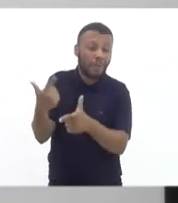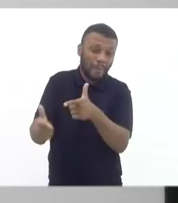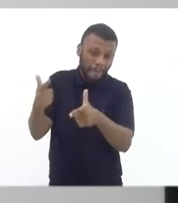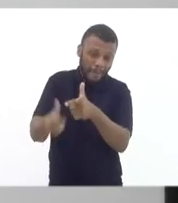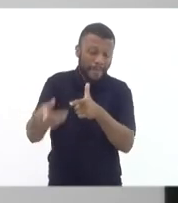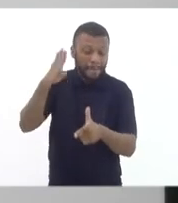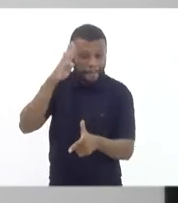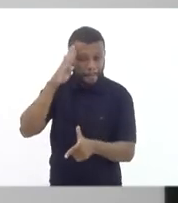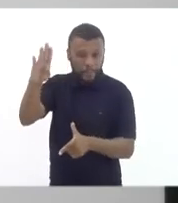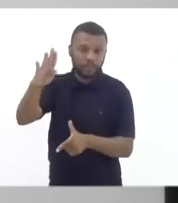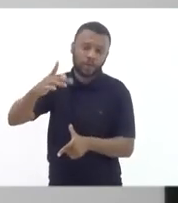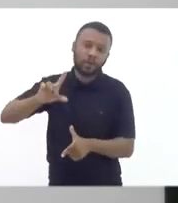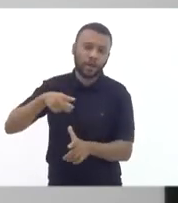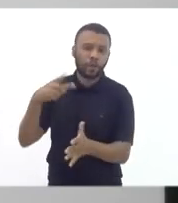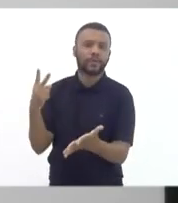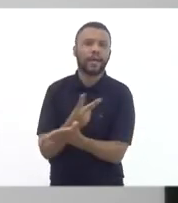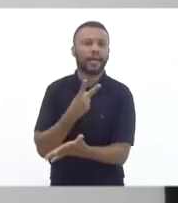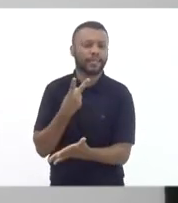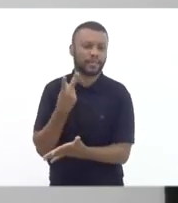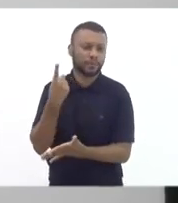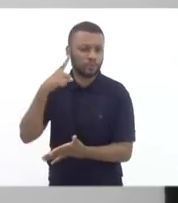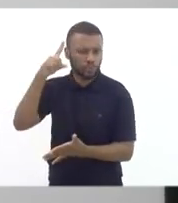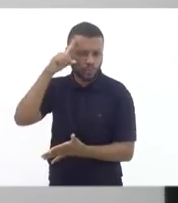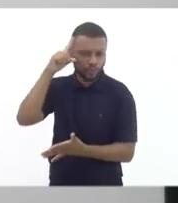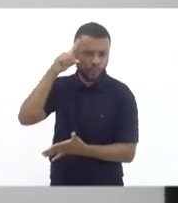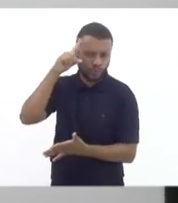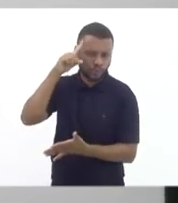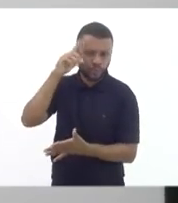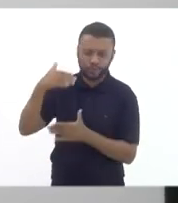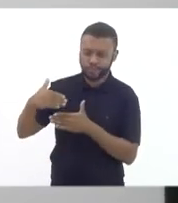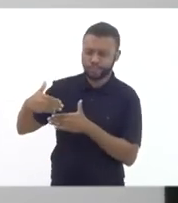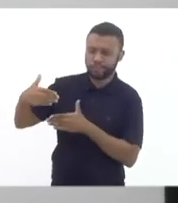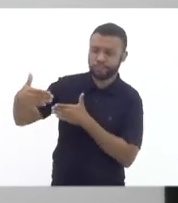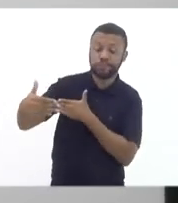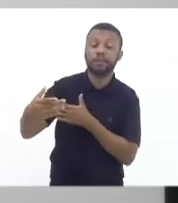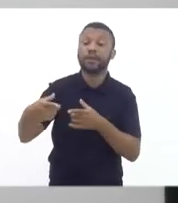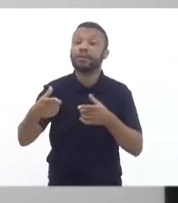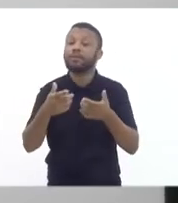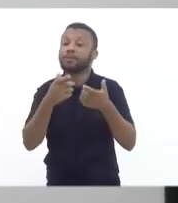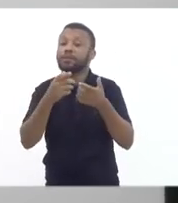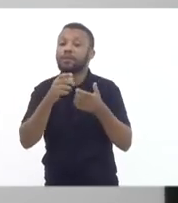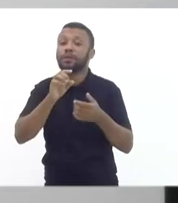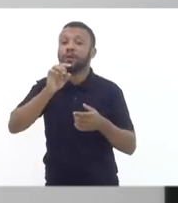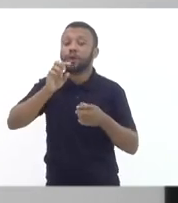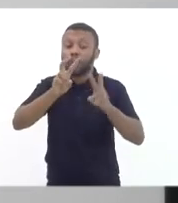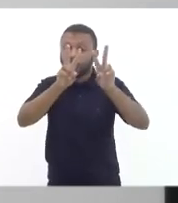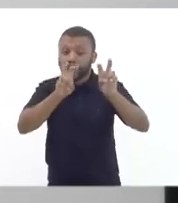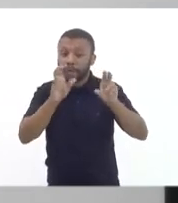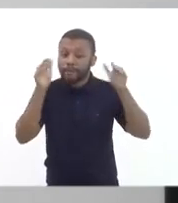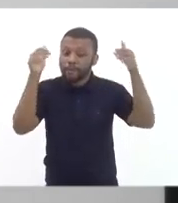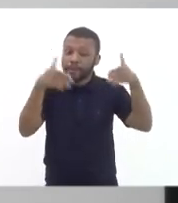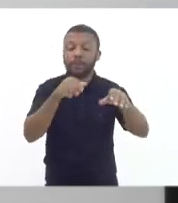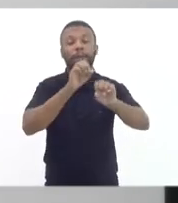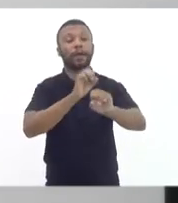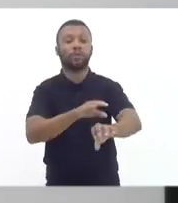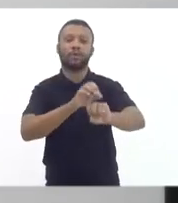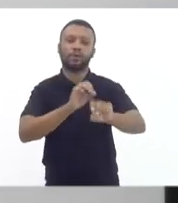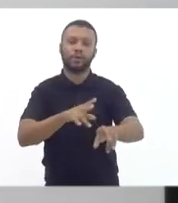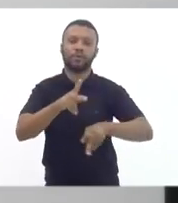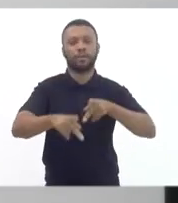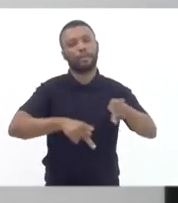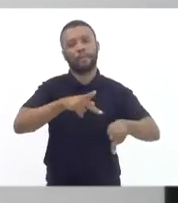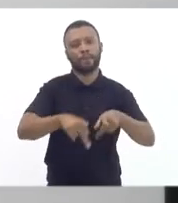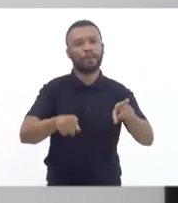gente lida. Né? Não só em termos de educação da população, né, para esse combate,